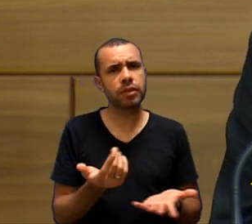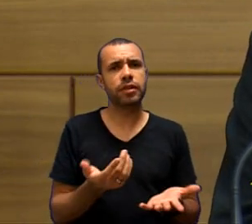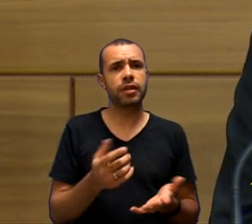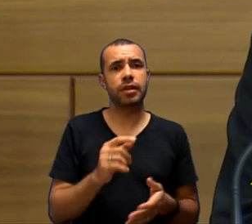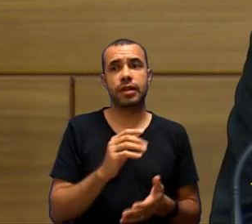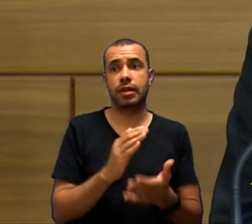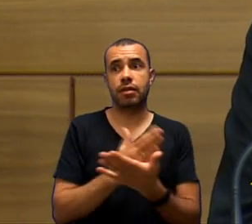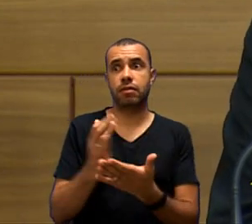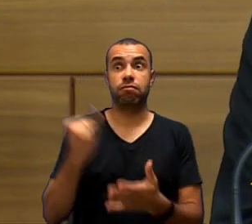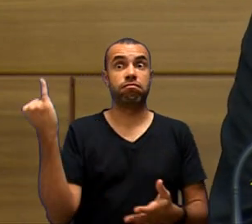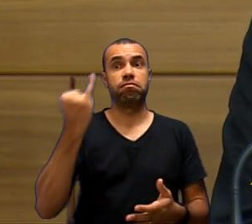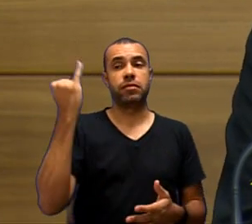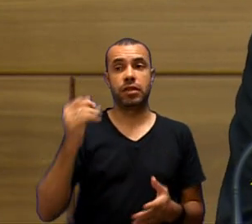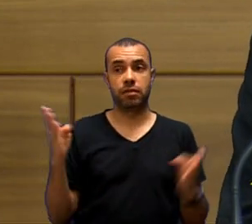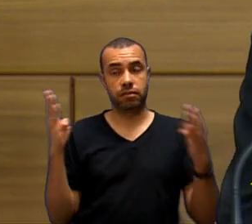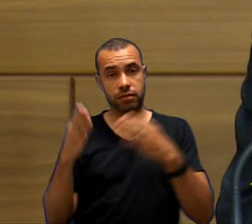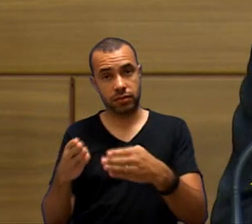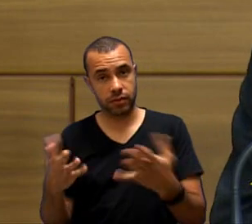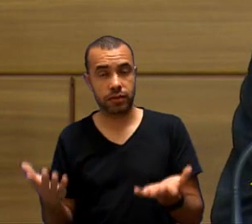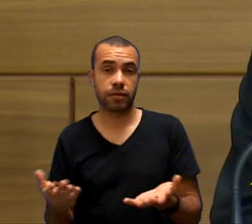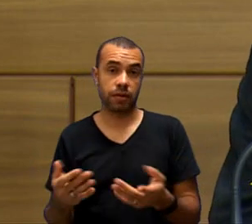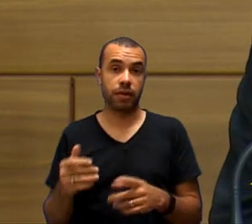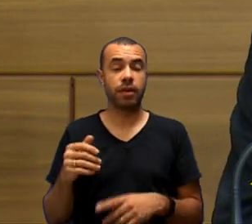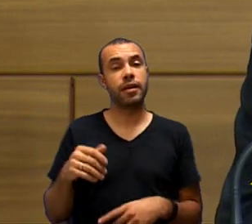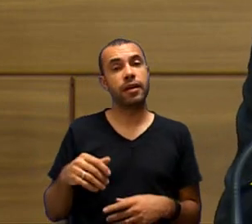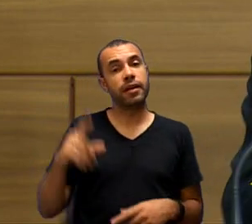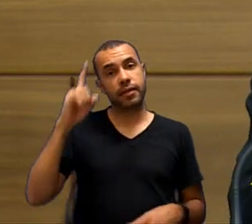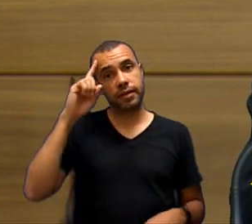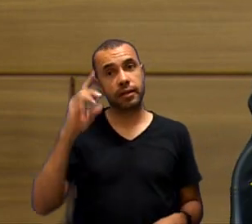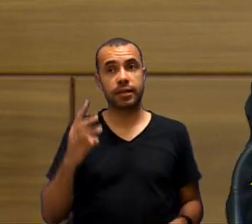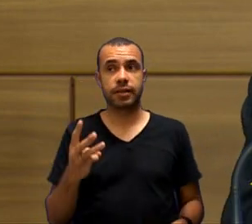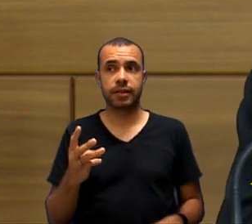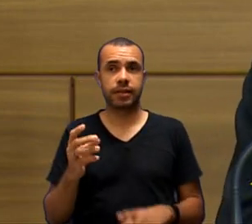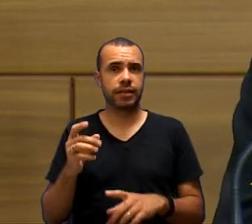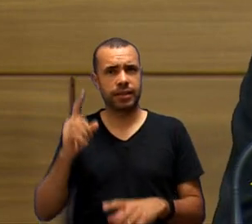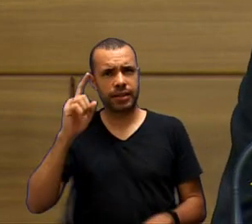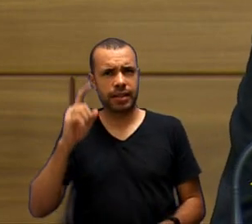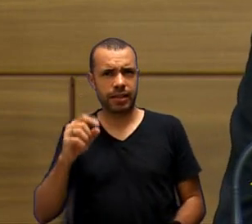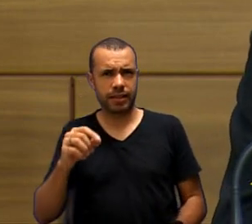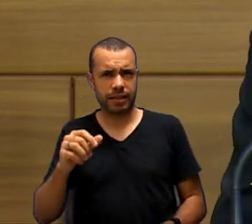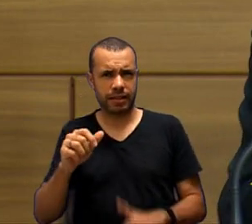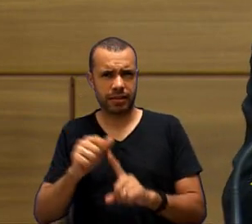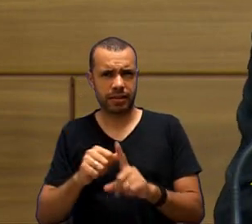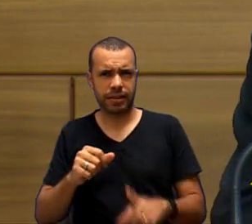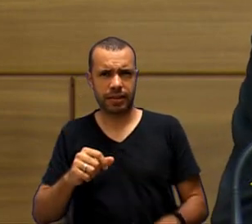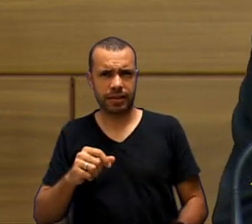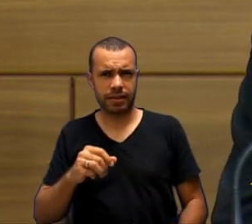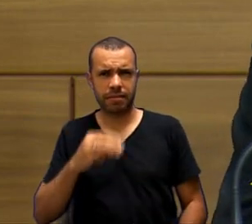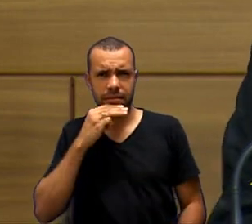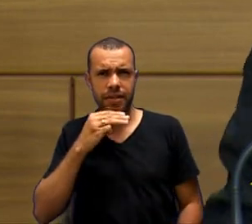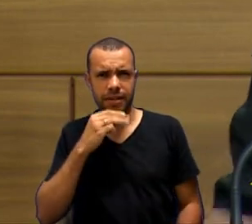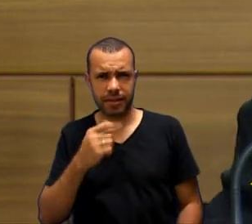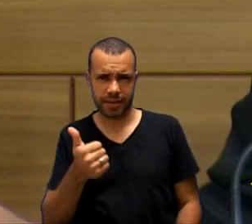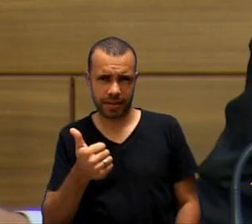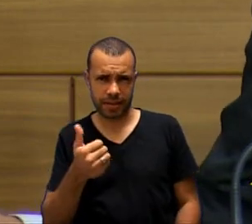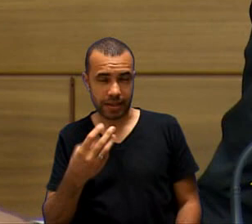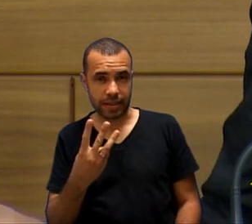função dessa situação, ficou, mas ela é passível de ser transformada em obra